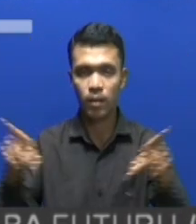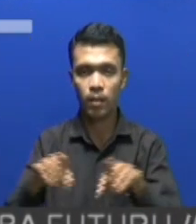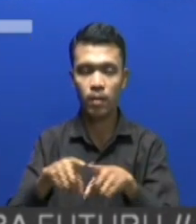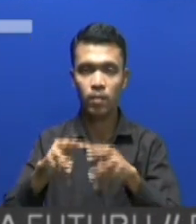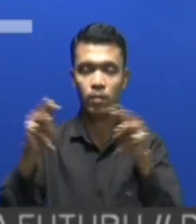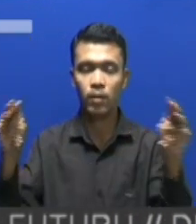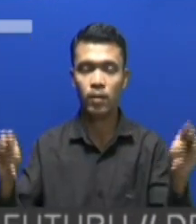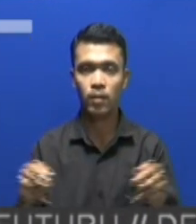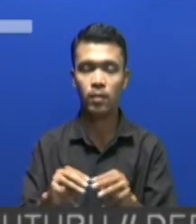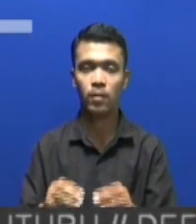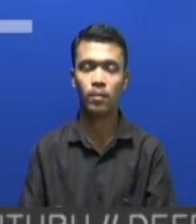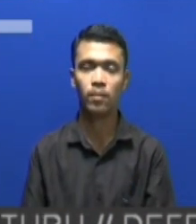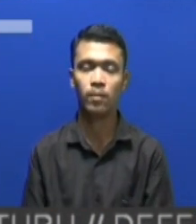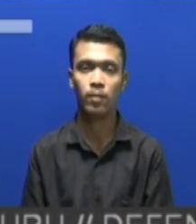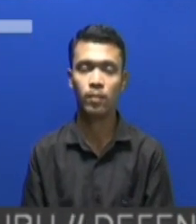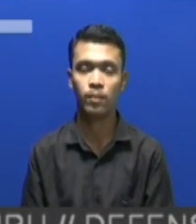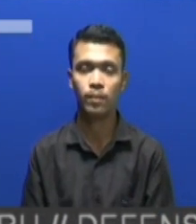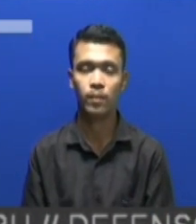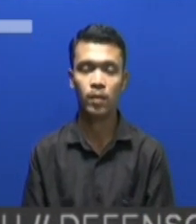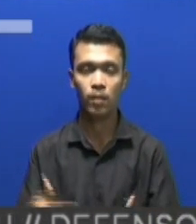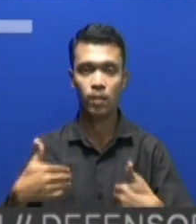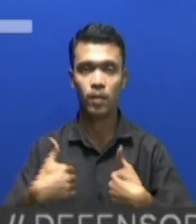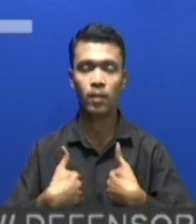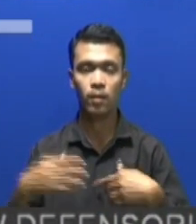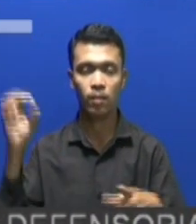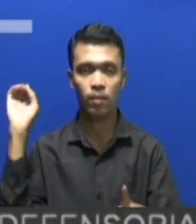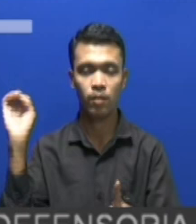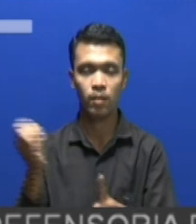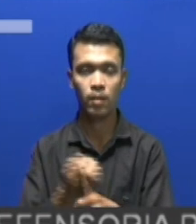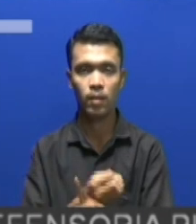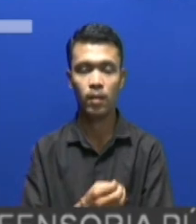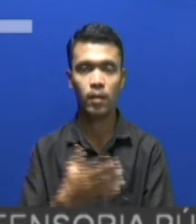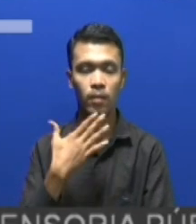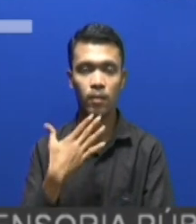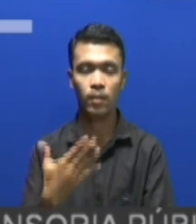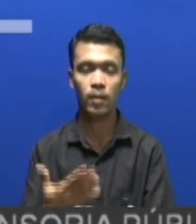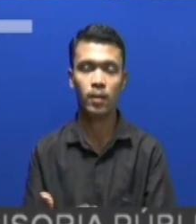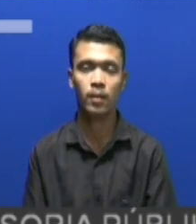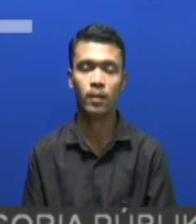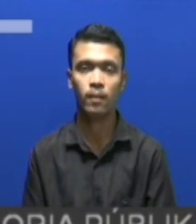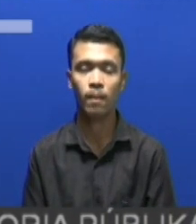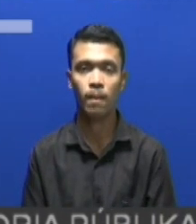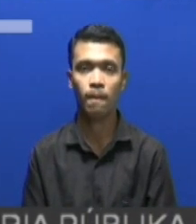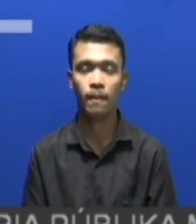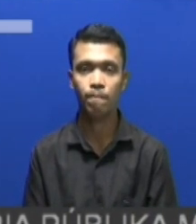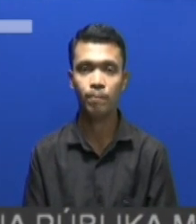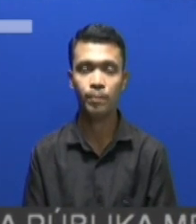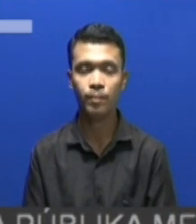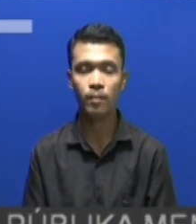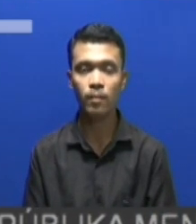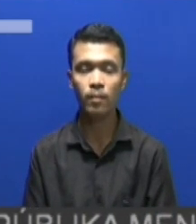municipalização. Portanto, poderá ter aqui a oportunidade, e nós estamos perfeitamente abertos para isso, de aprender com o que fazemos